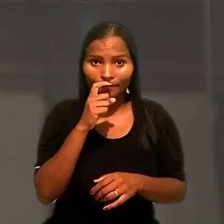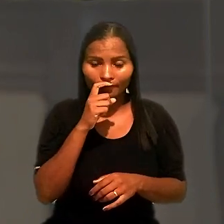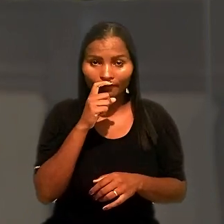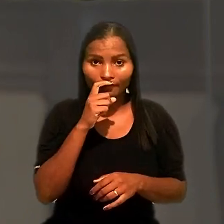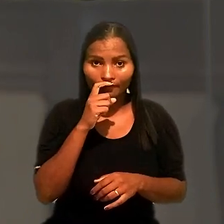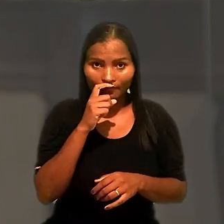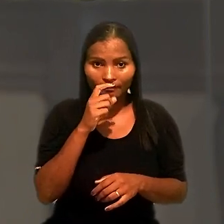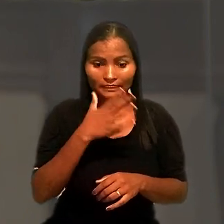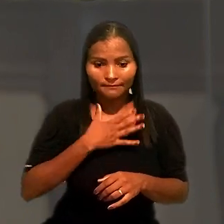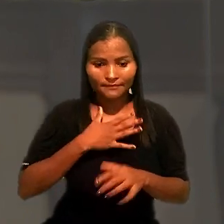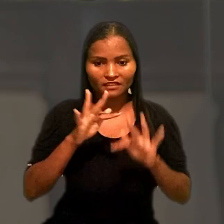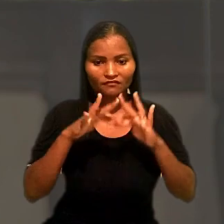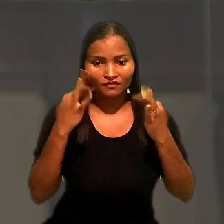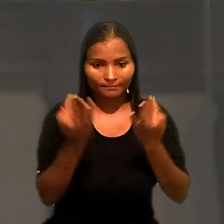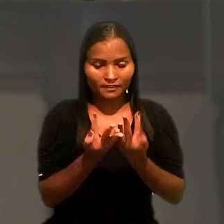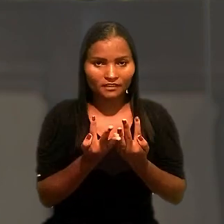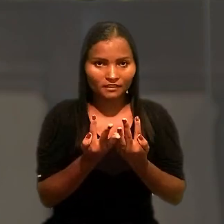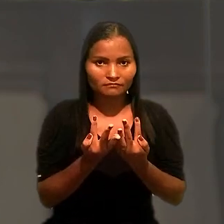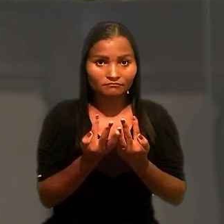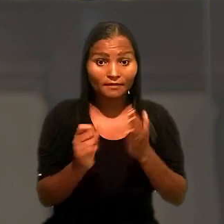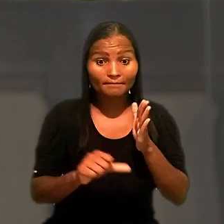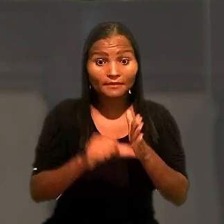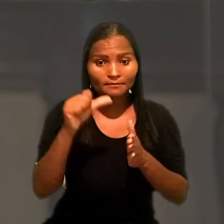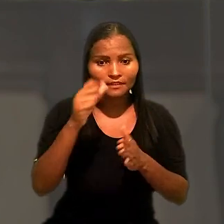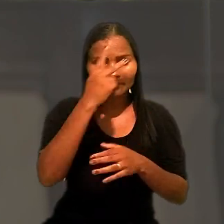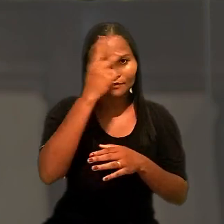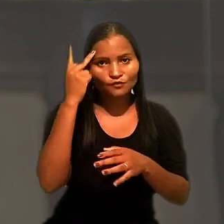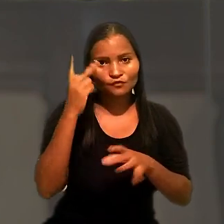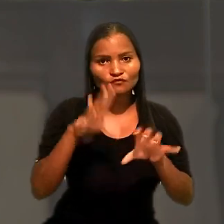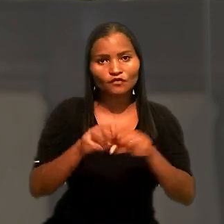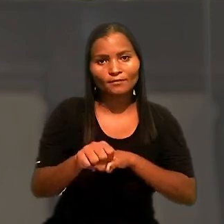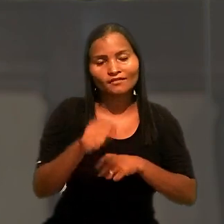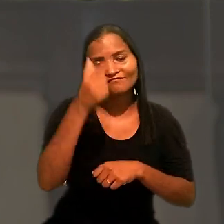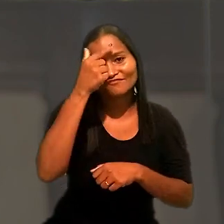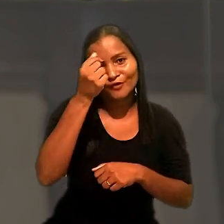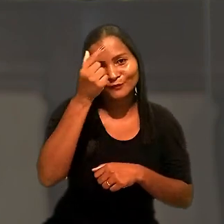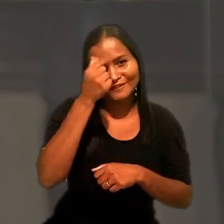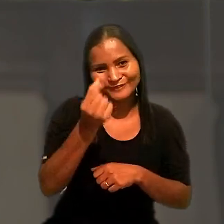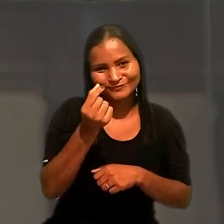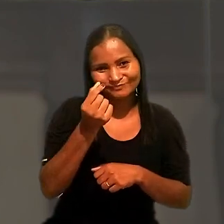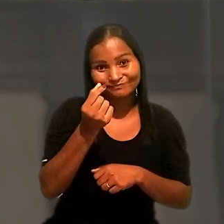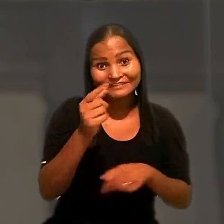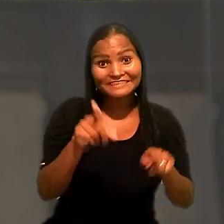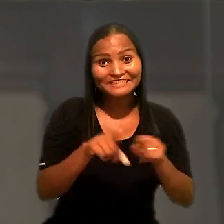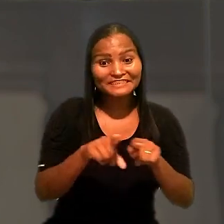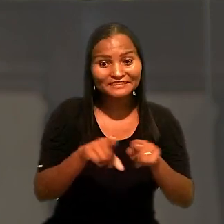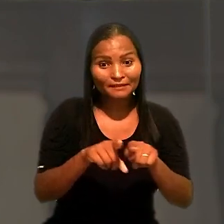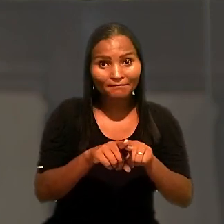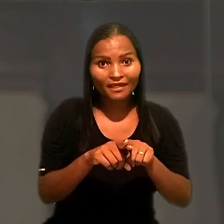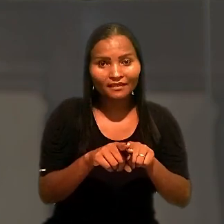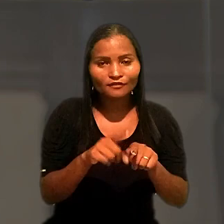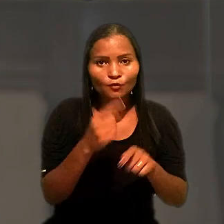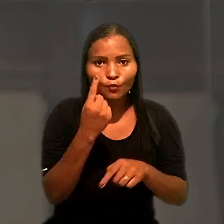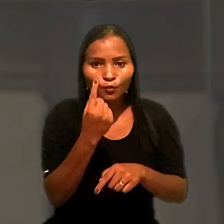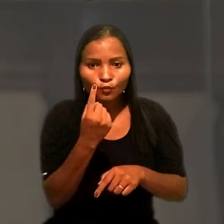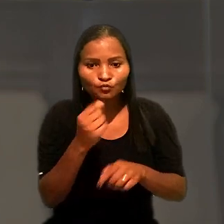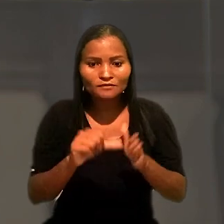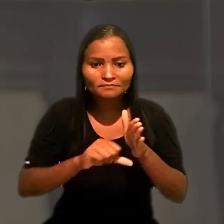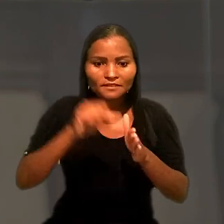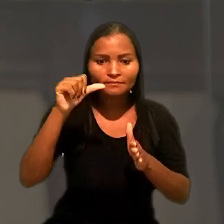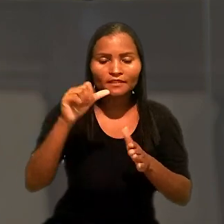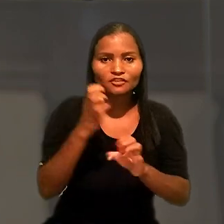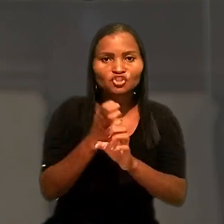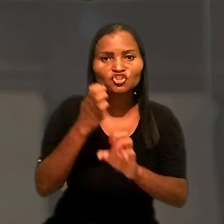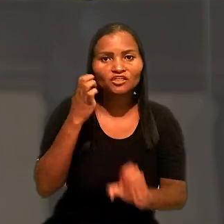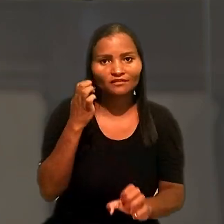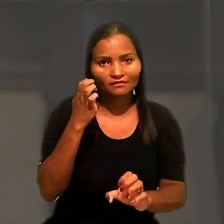família de meus avós, o primeiro a se formar em um curso superior. E um dos primeiros engenheiros negros a se